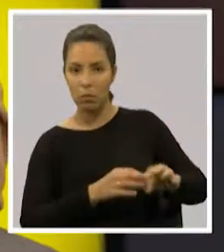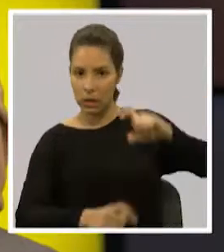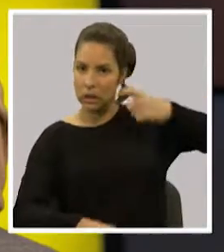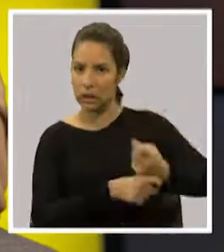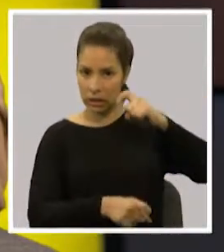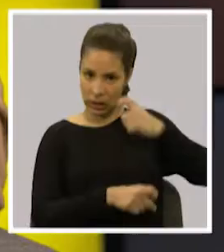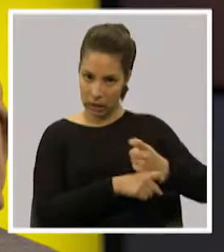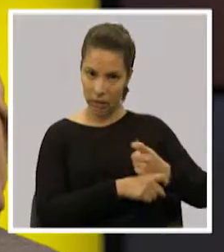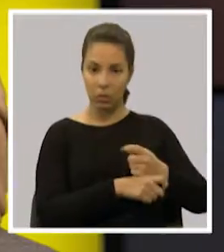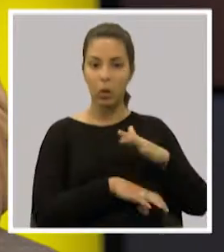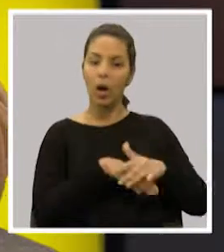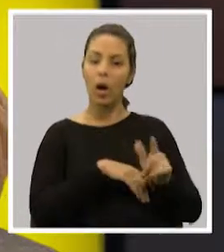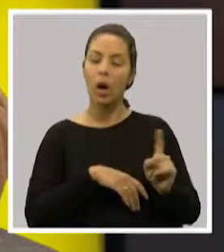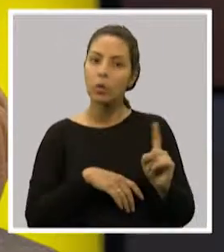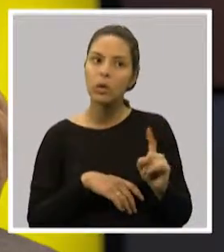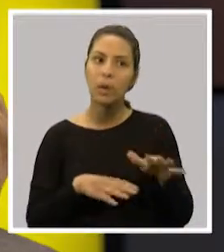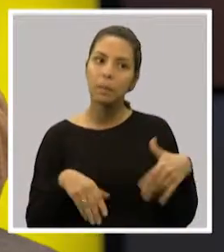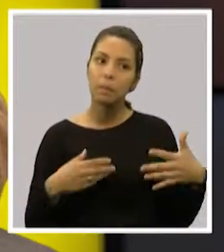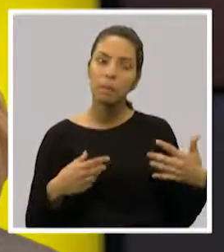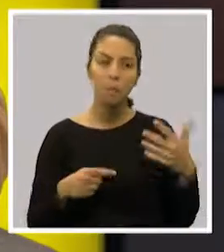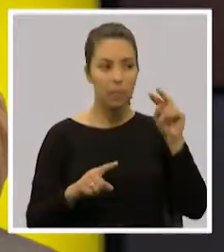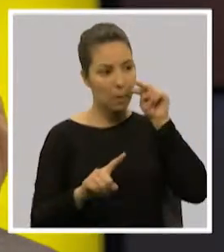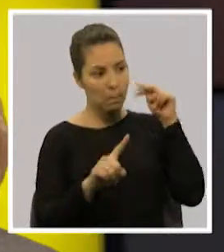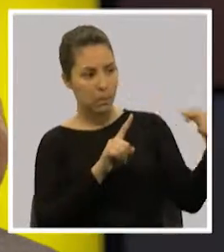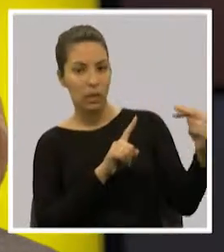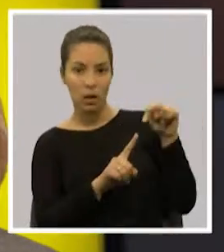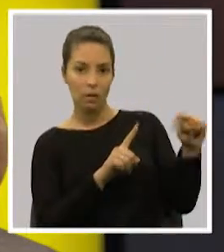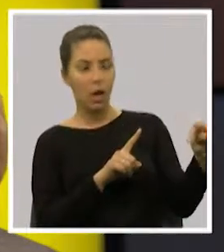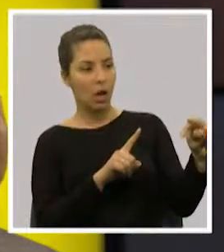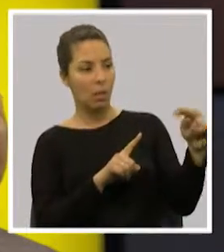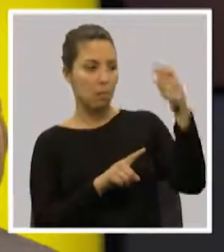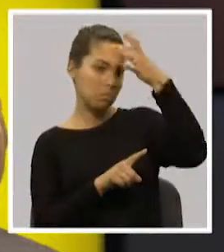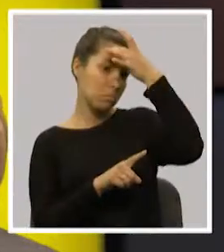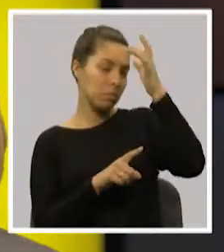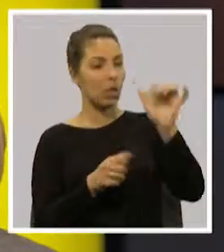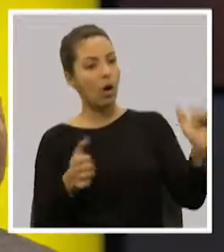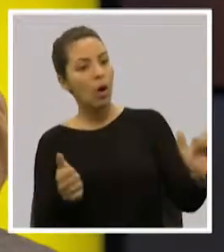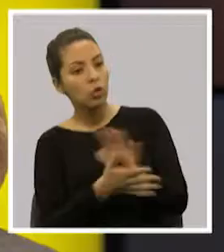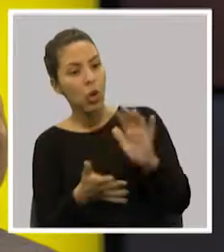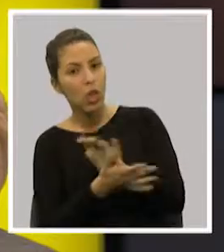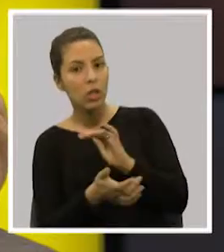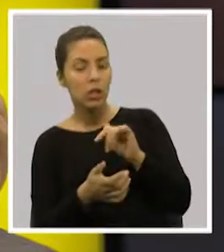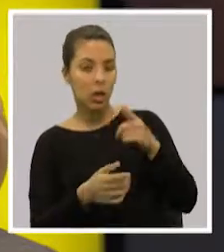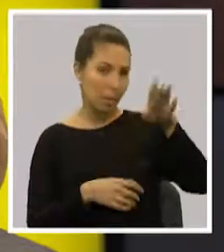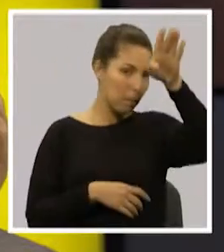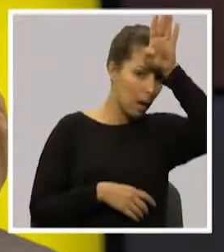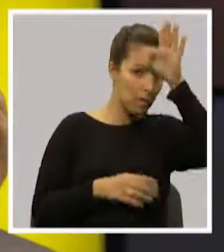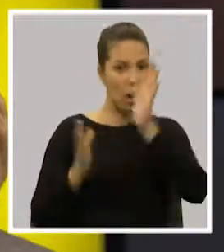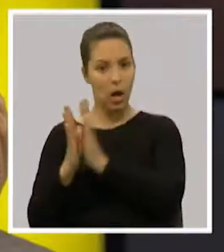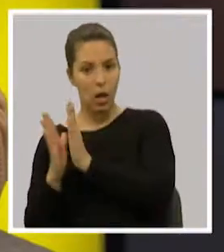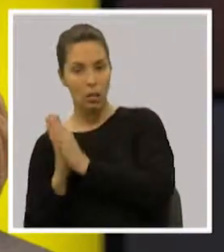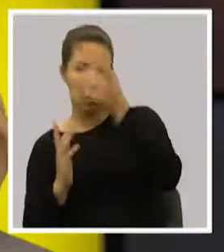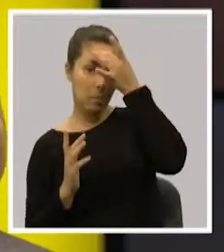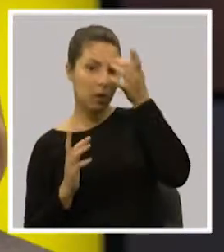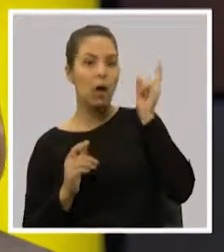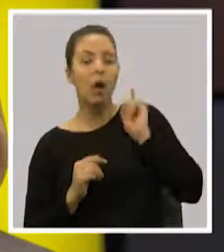não tanto, digamos assim, pela perspectiva do que é que os jornalistas pensam sobre o Papa e a Igreja, que isso seria, muitas